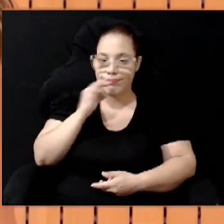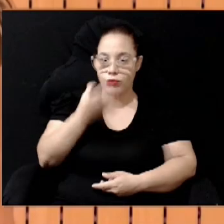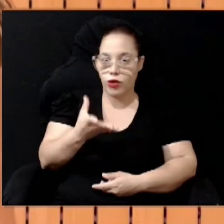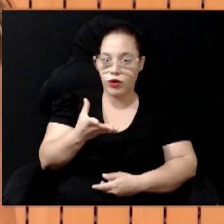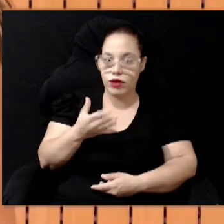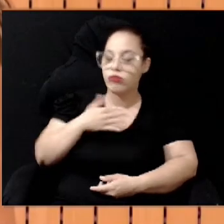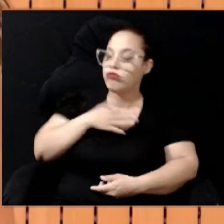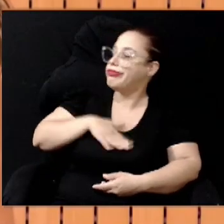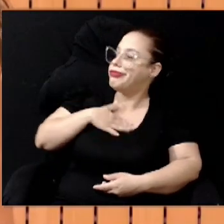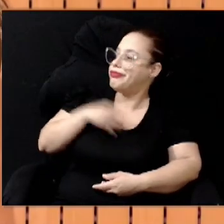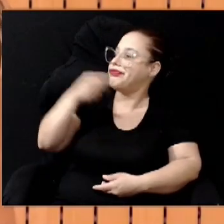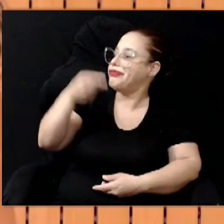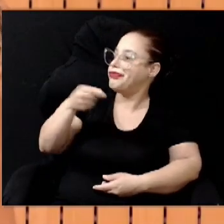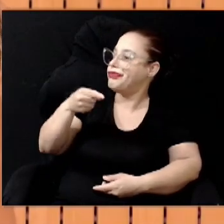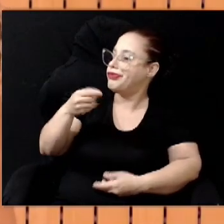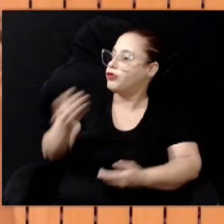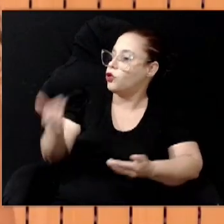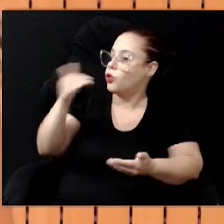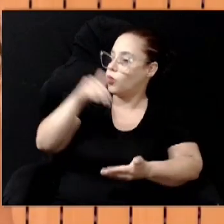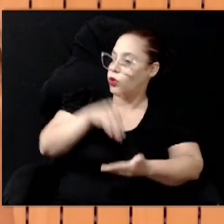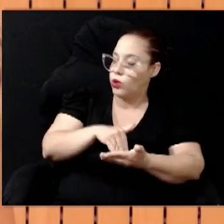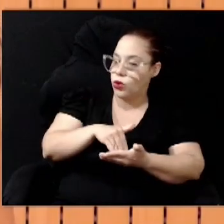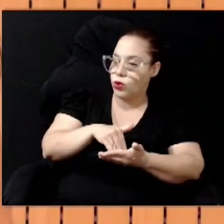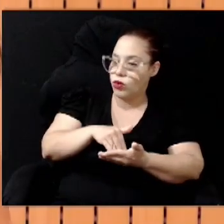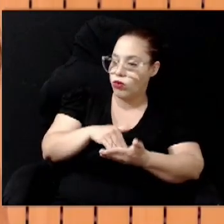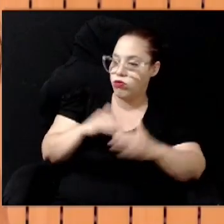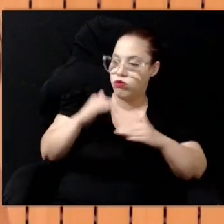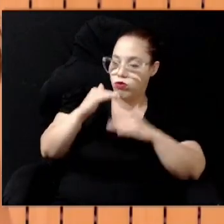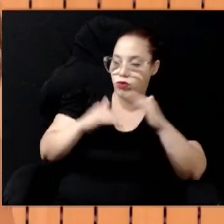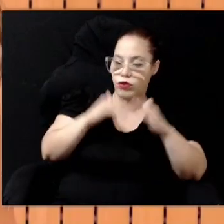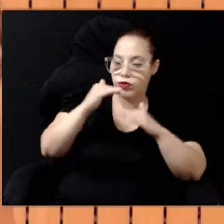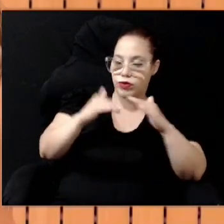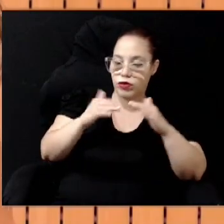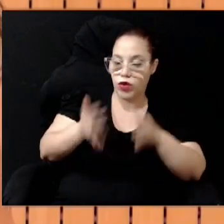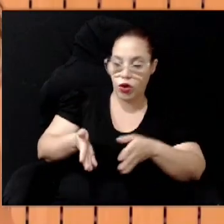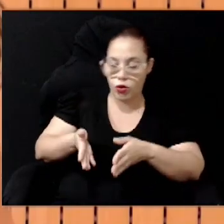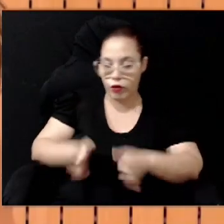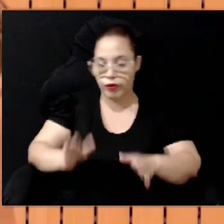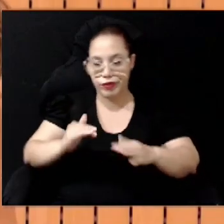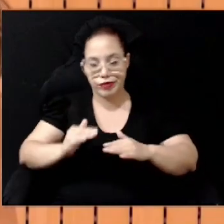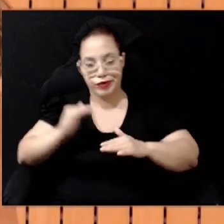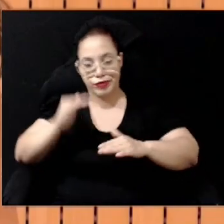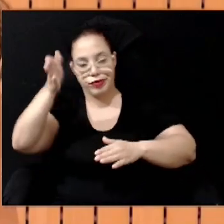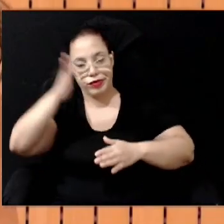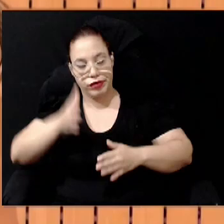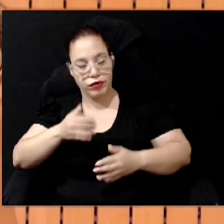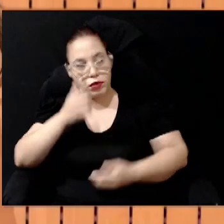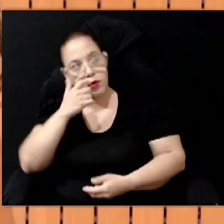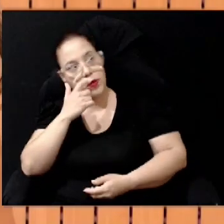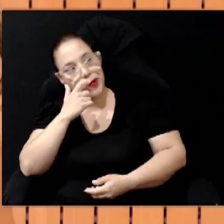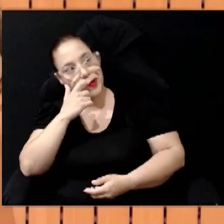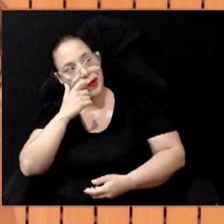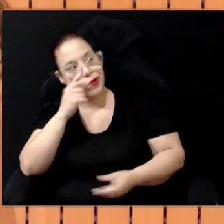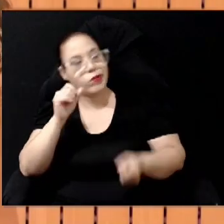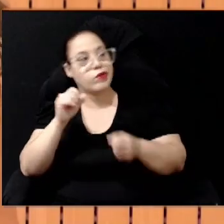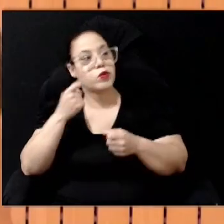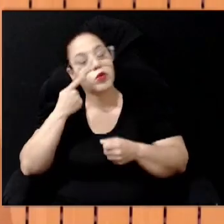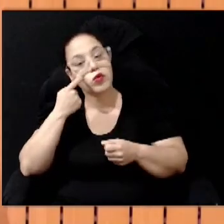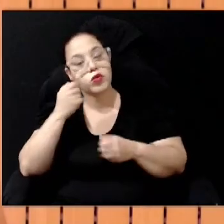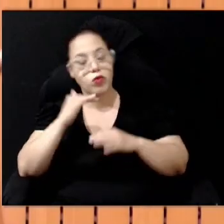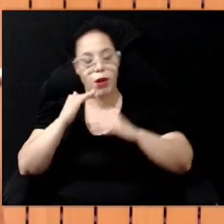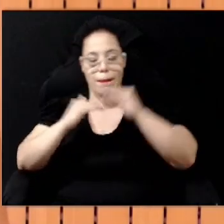grande trazer progresso para a região onde eu cresci, onde eu nasci, onde eu vi ela se